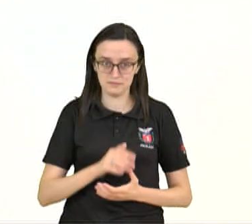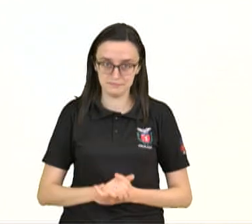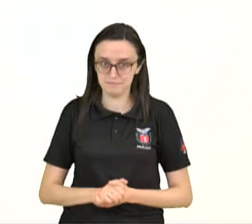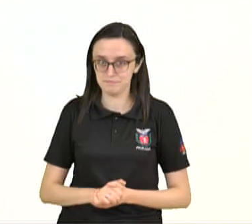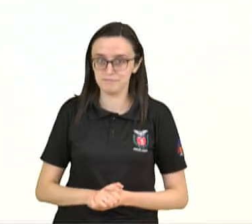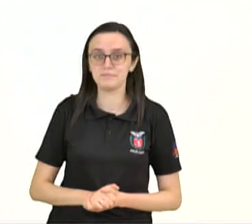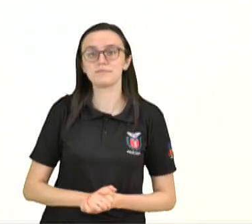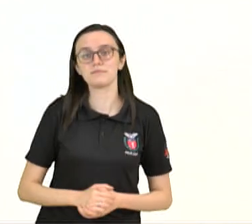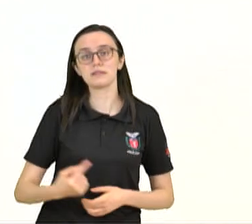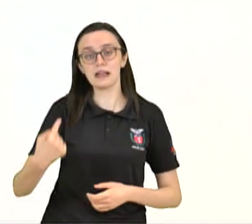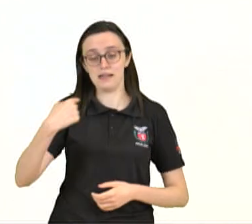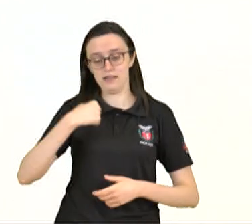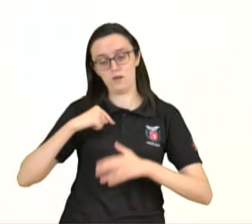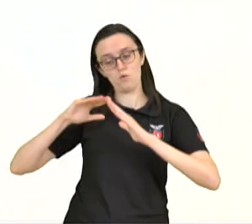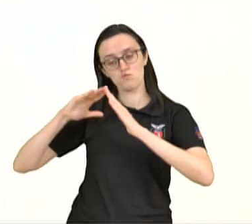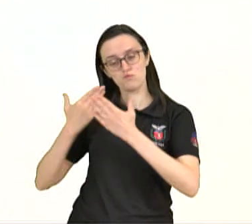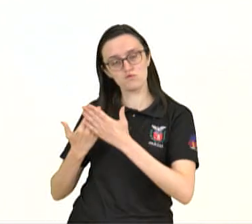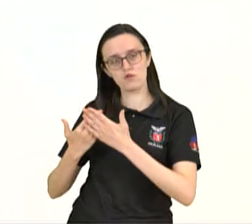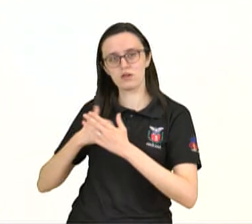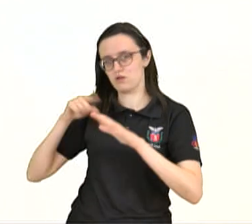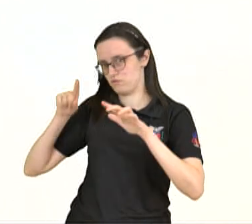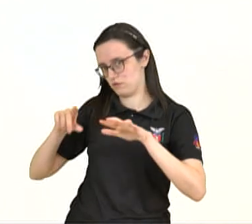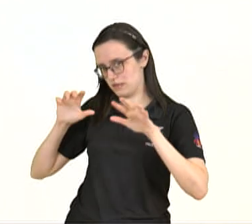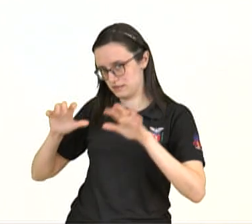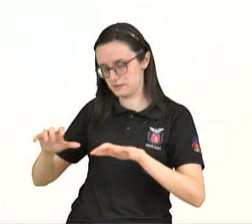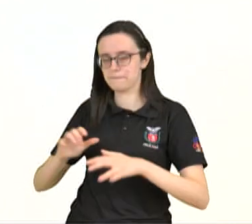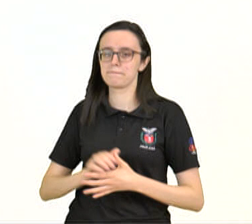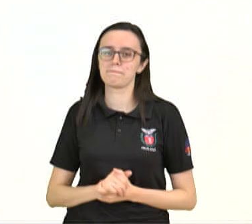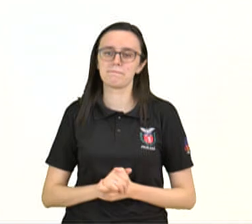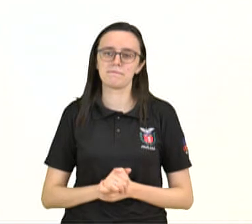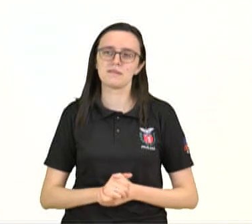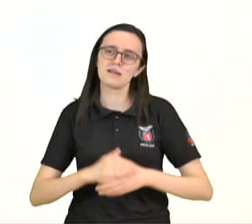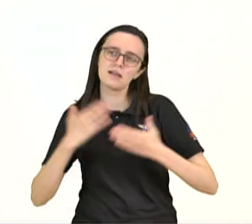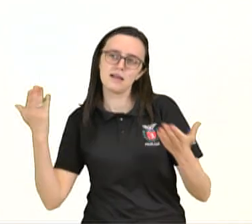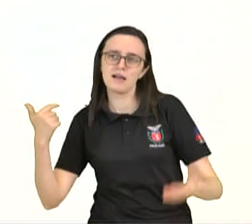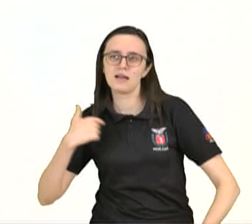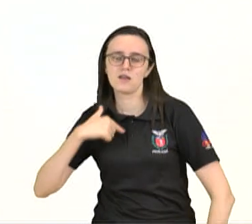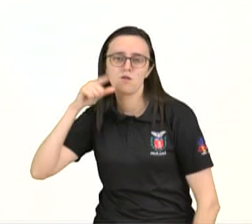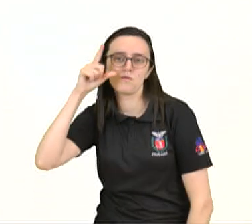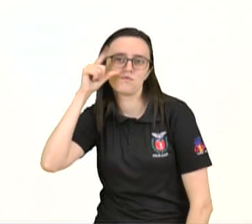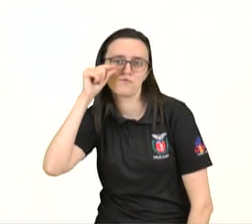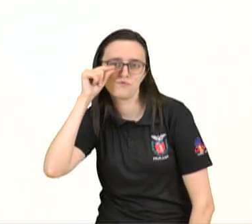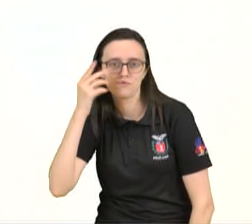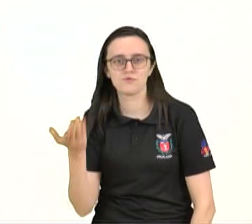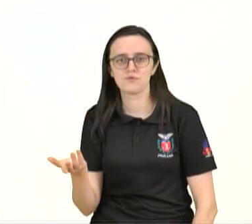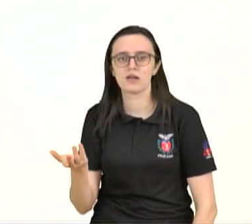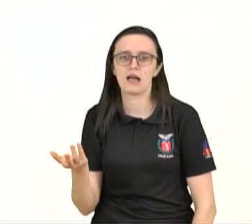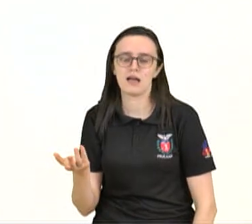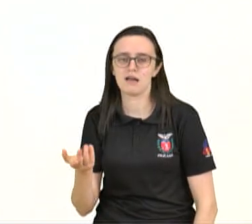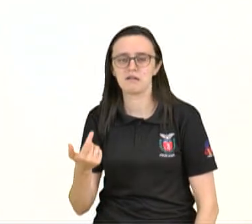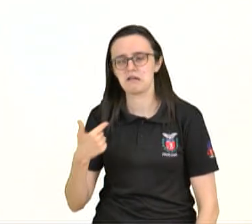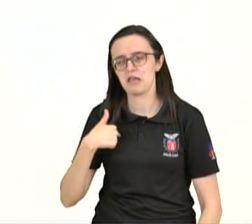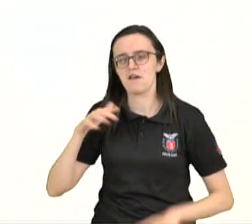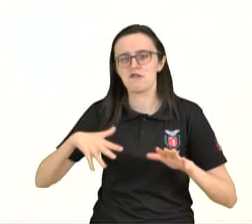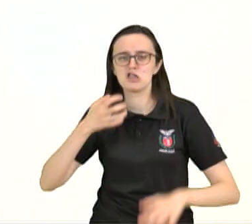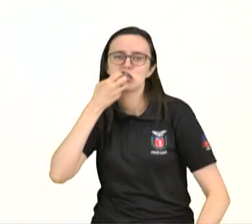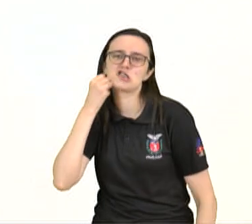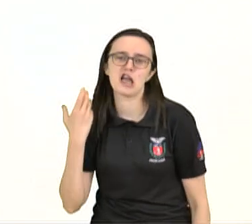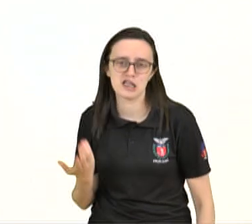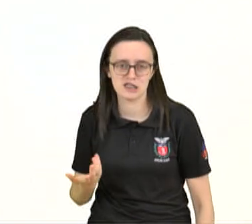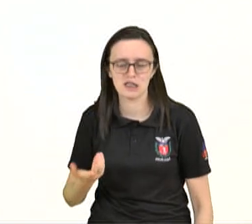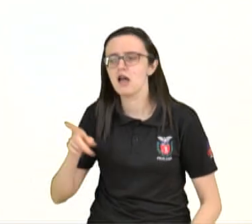Então, eu na escola sou do tipo assim, estou com sono, estou brava, estou chateada, que horas que